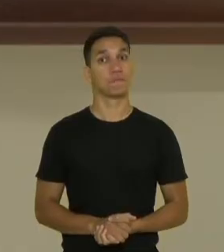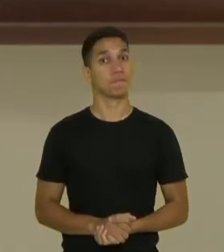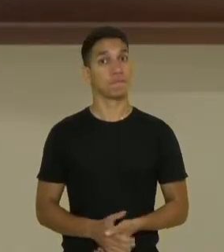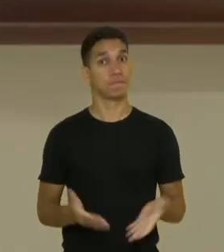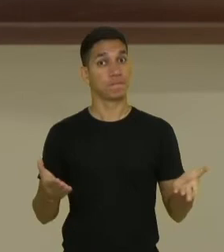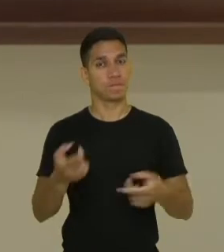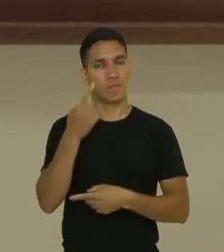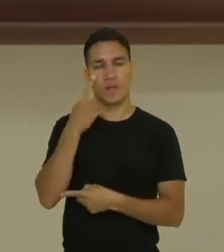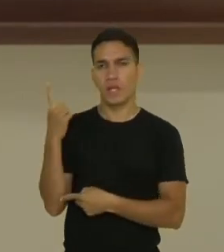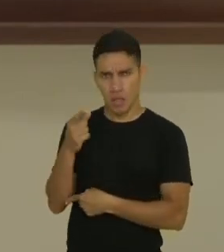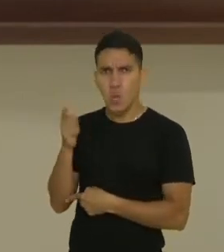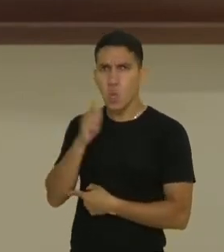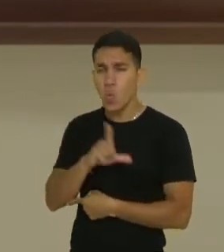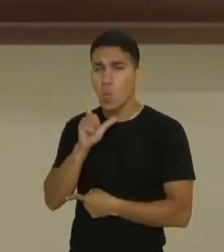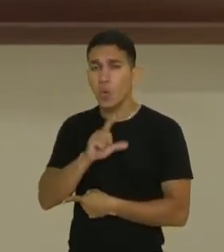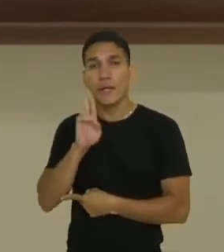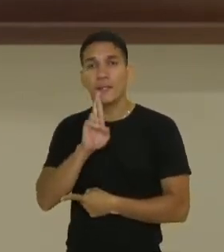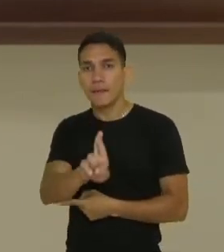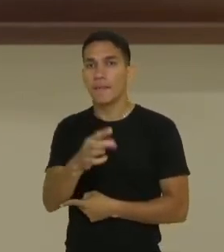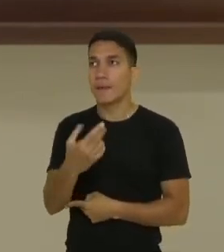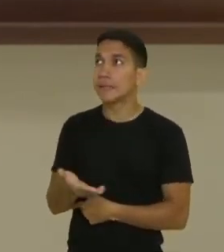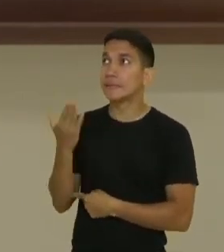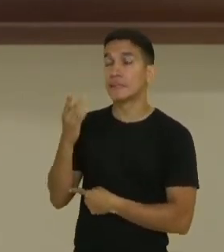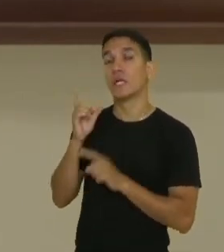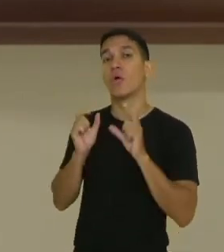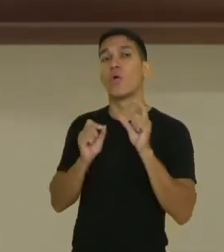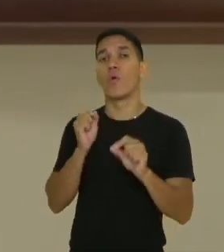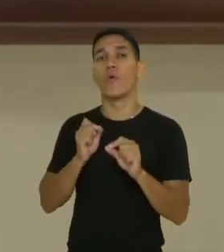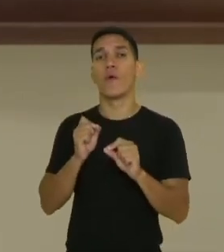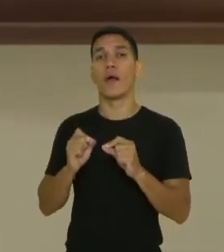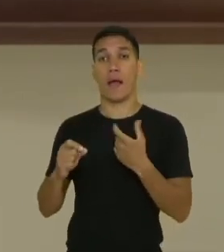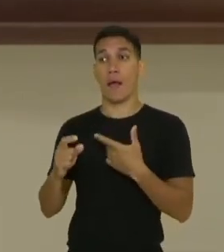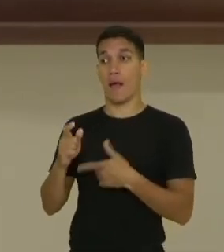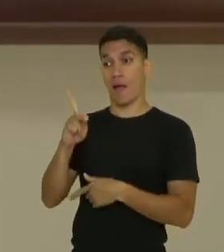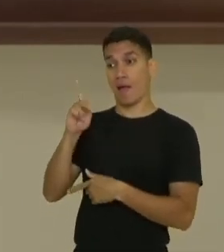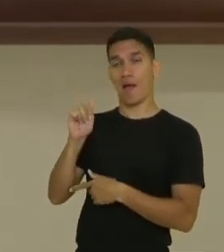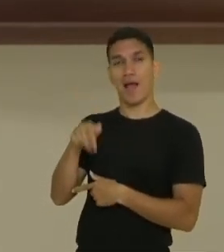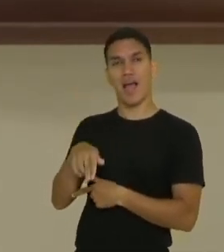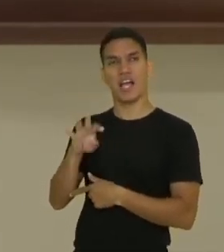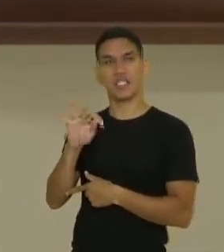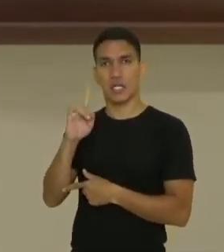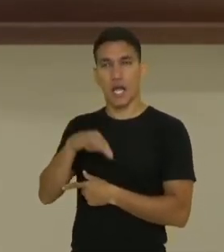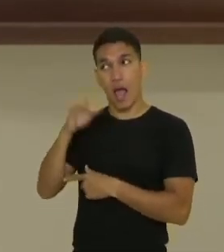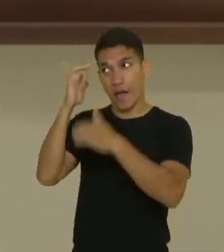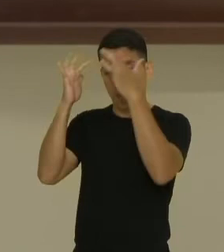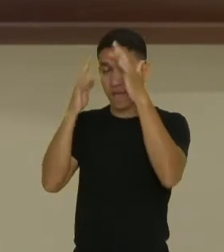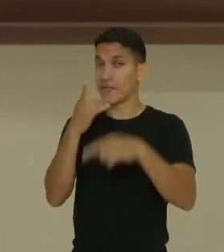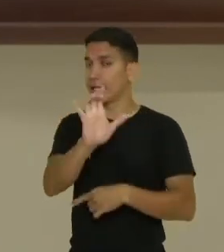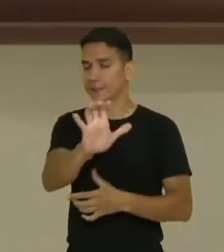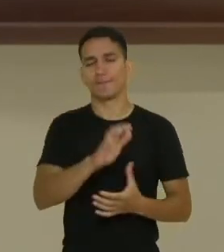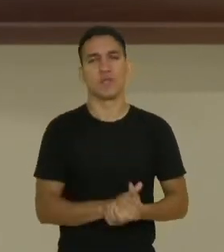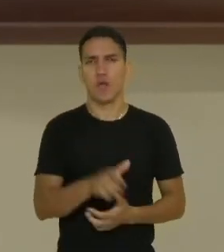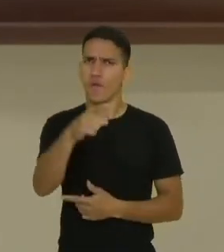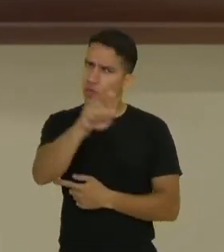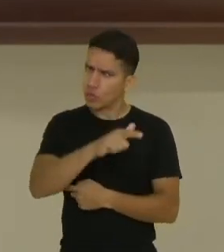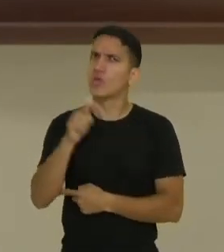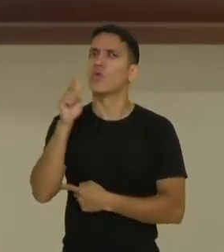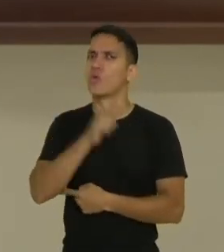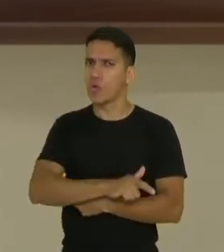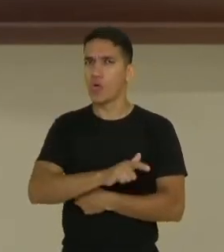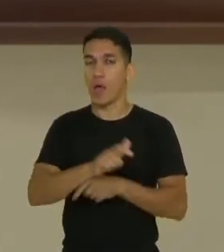Então, pessoal, conseguiram responder? O Kant era um filósofo que dizia assim: você vai apenas conseguir